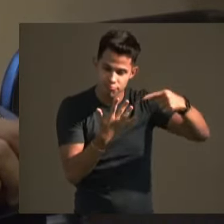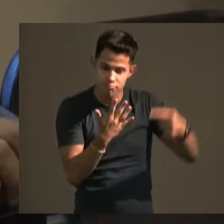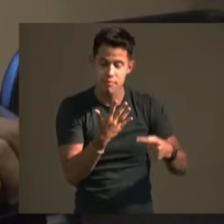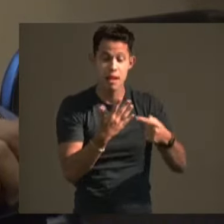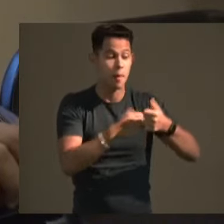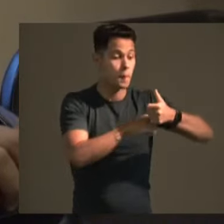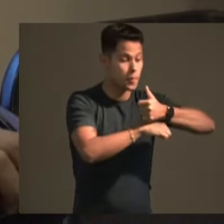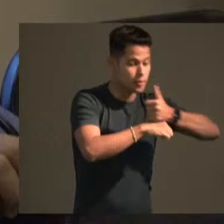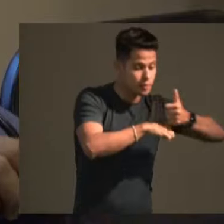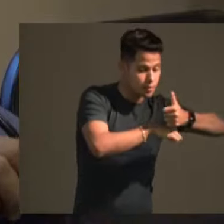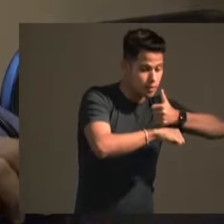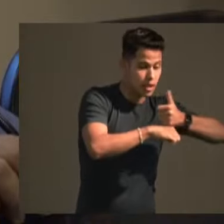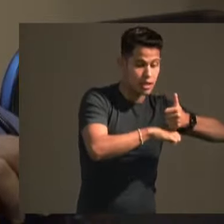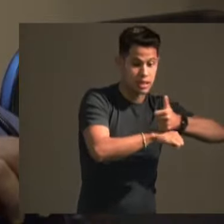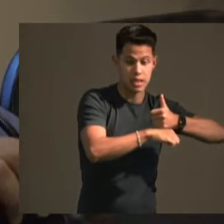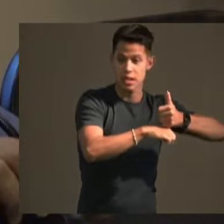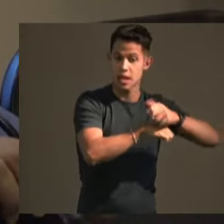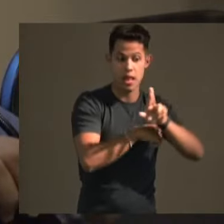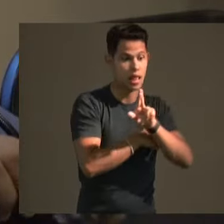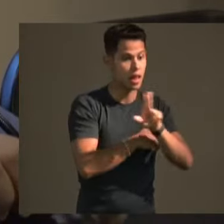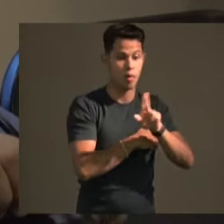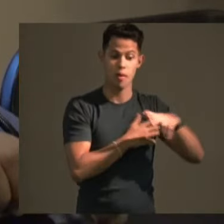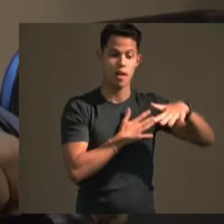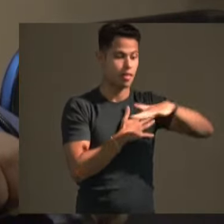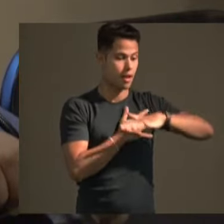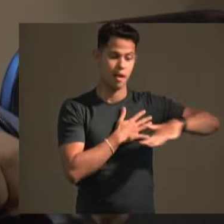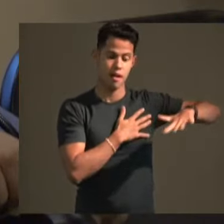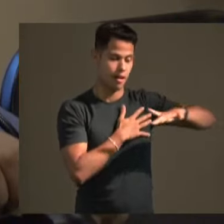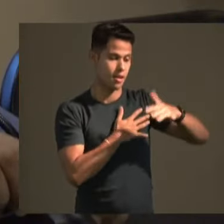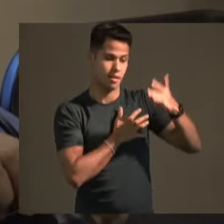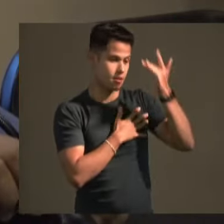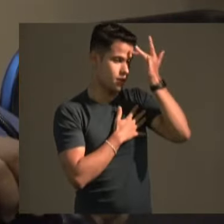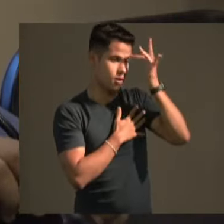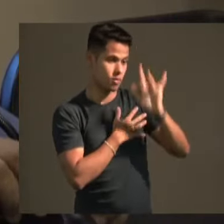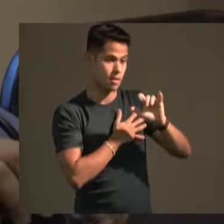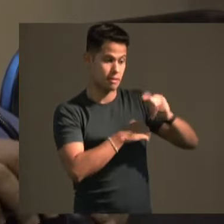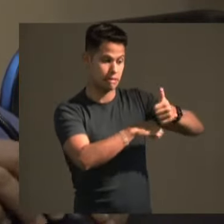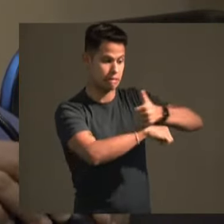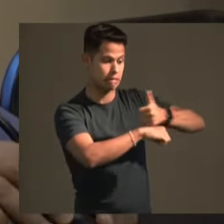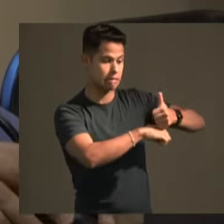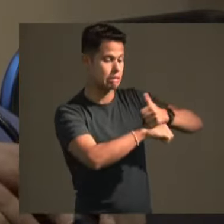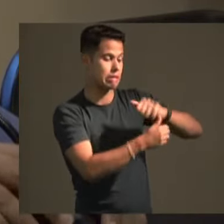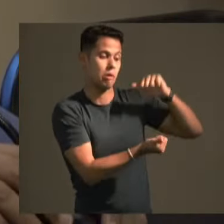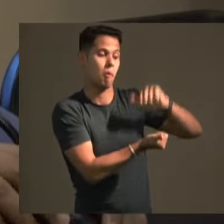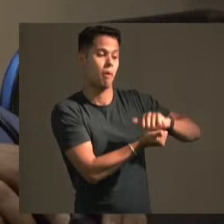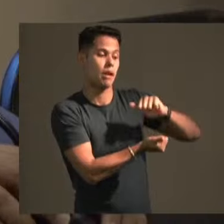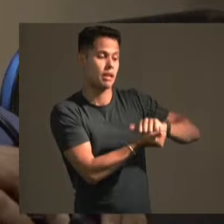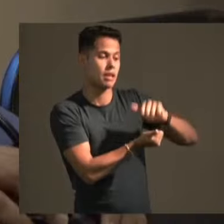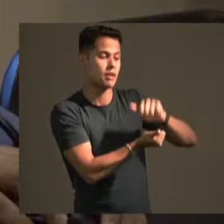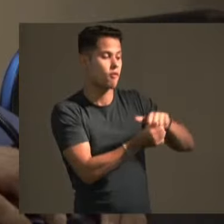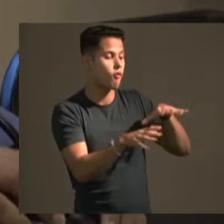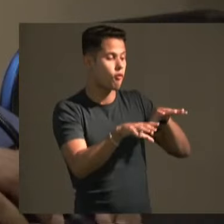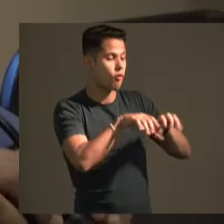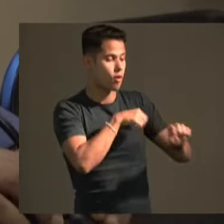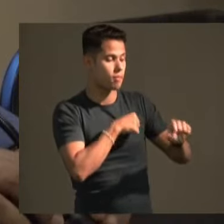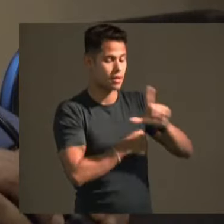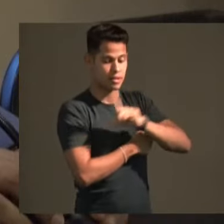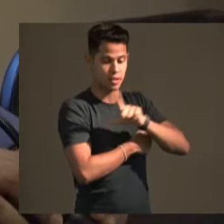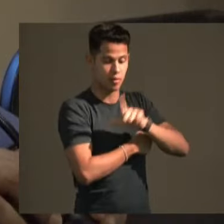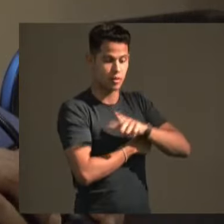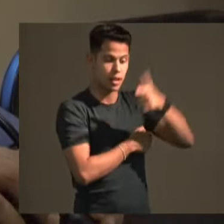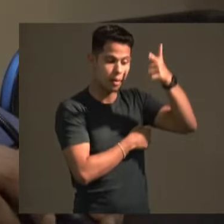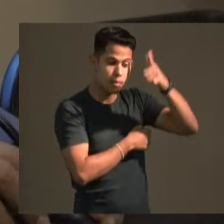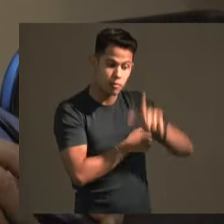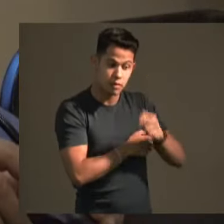por profissionais que muitas vezes a gente não sabe nem de fato se estão bem qualificados para determinar que uma pessoa